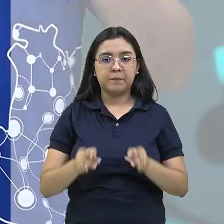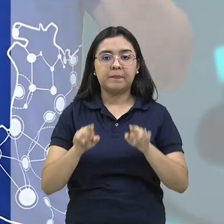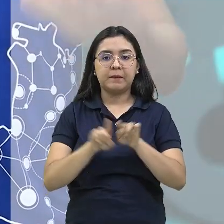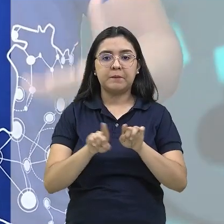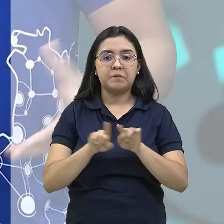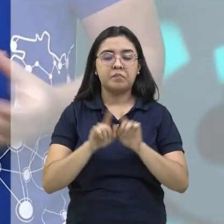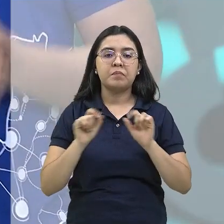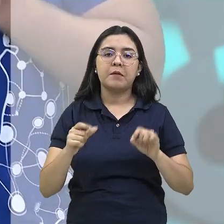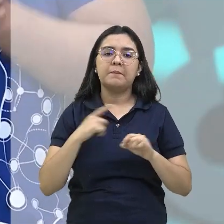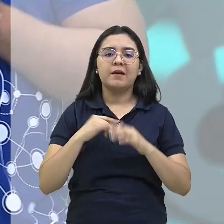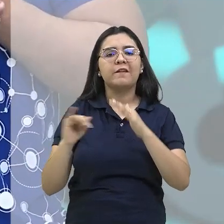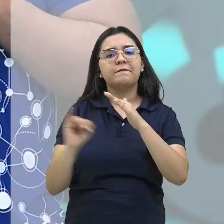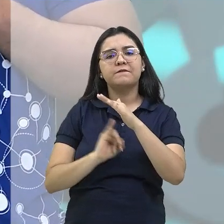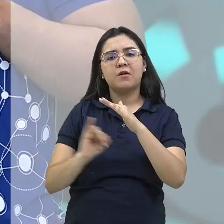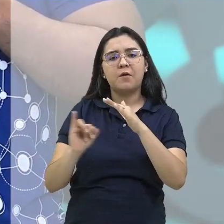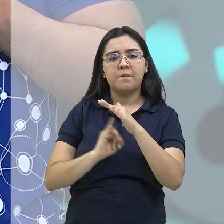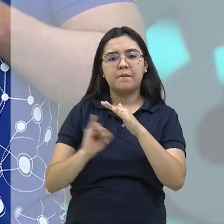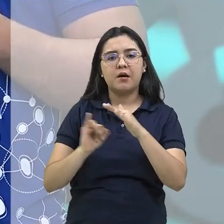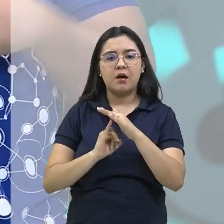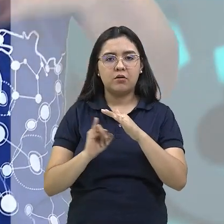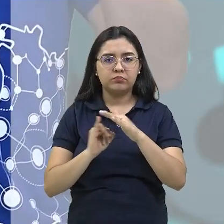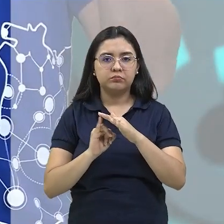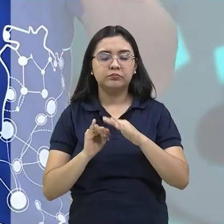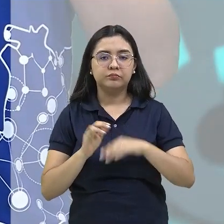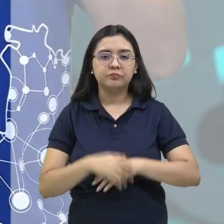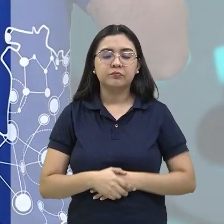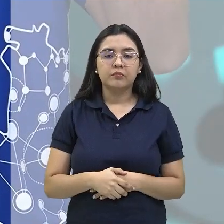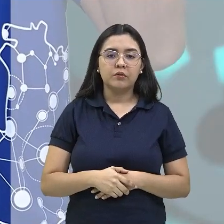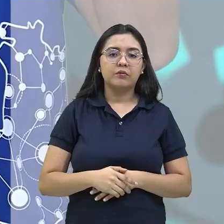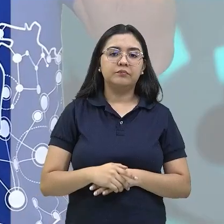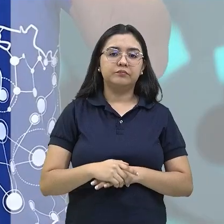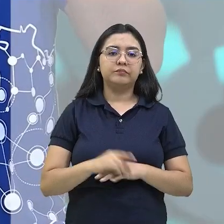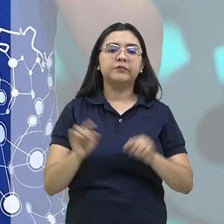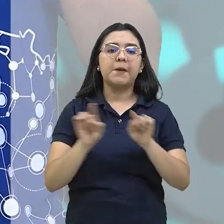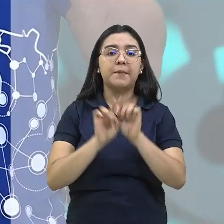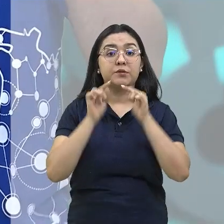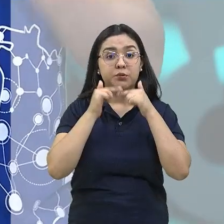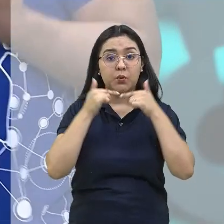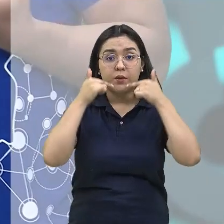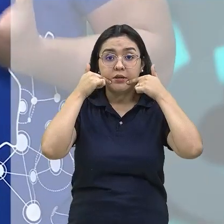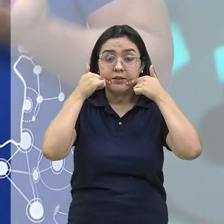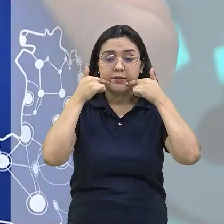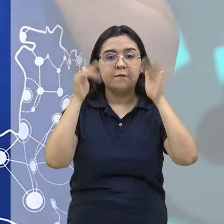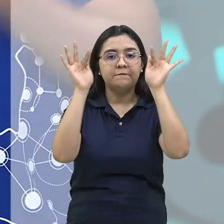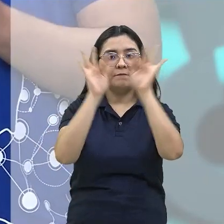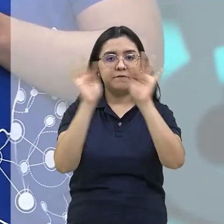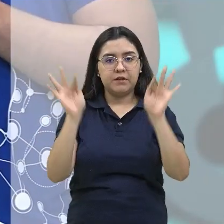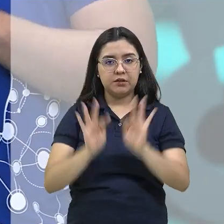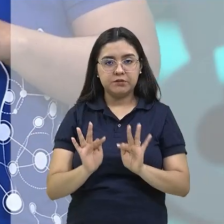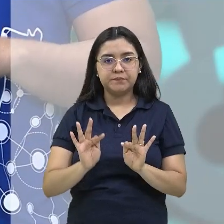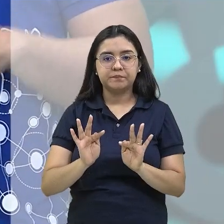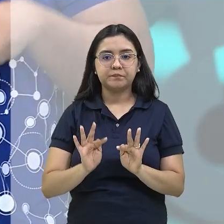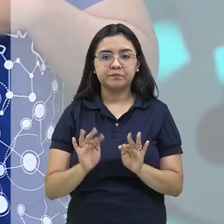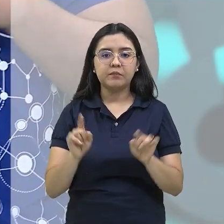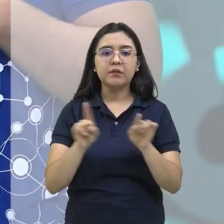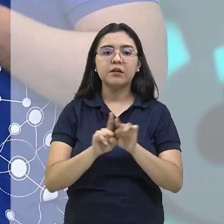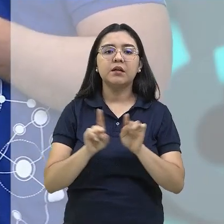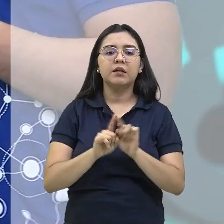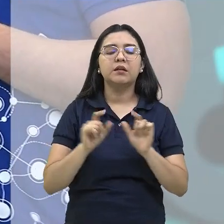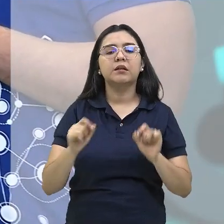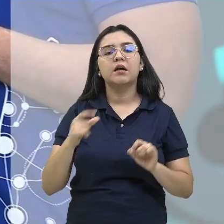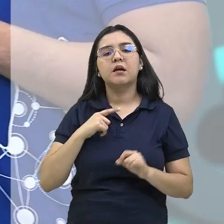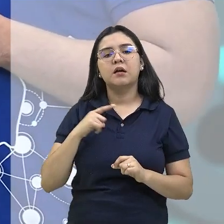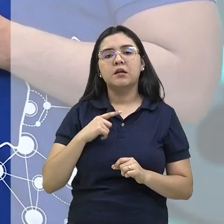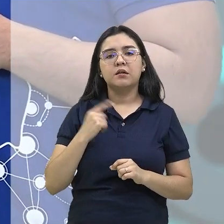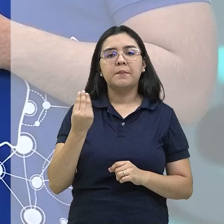bem relaxada, confortável, certo? Ela está sorrindo, está feliz e ela segura um elemento,